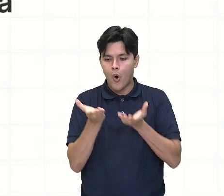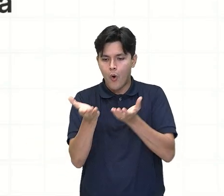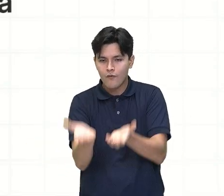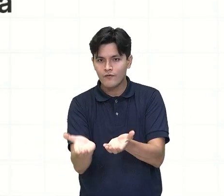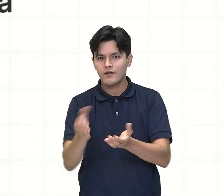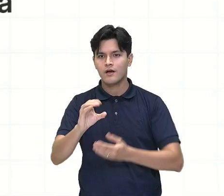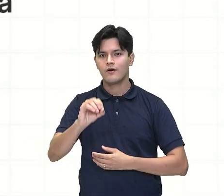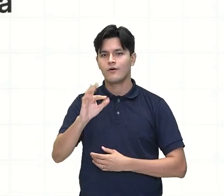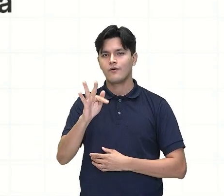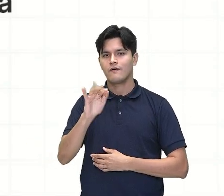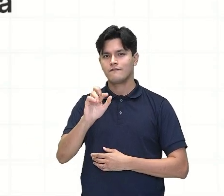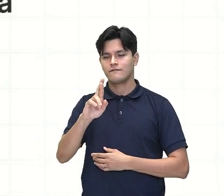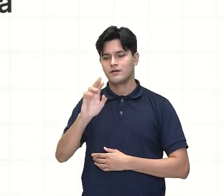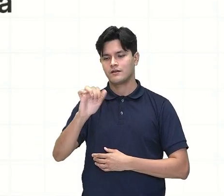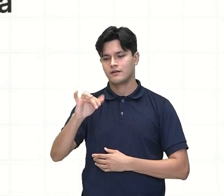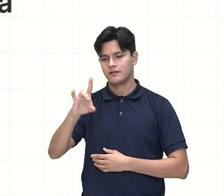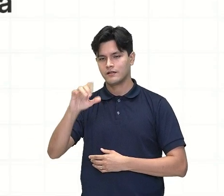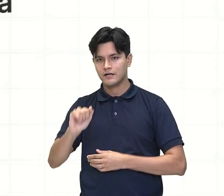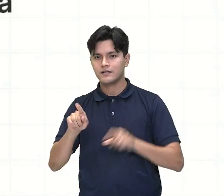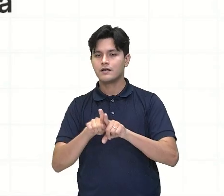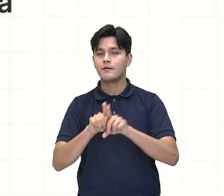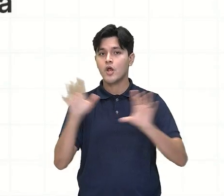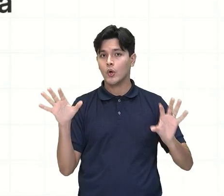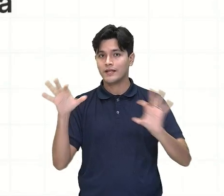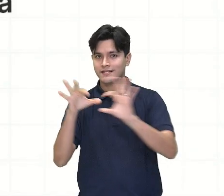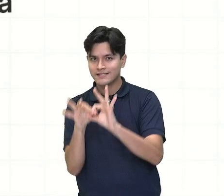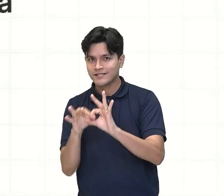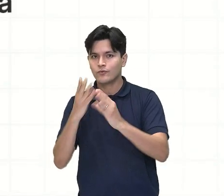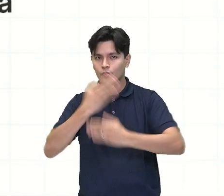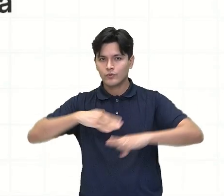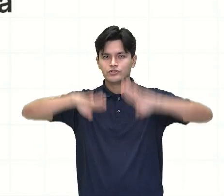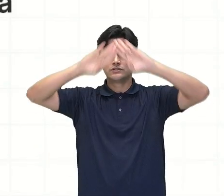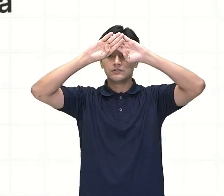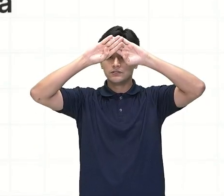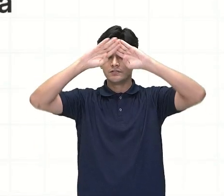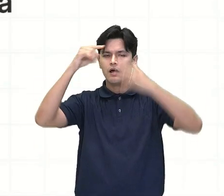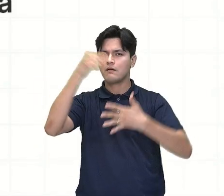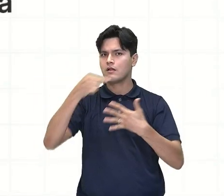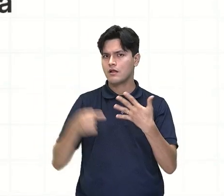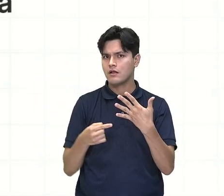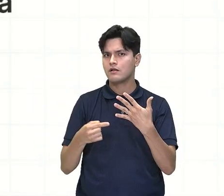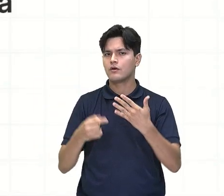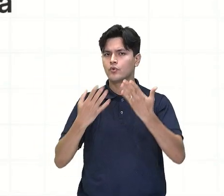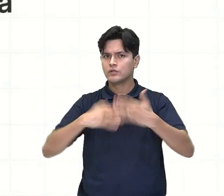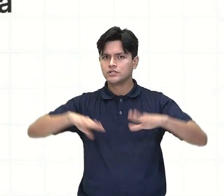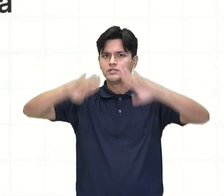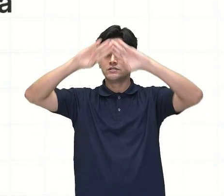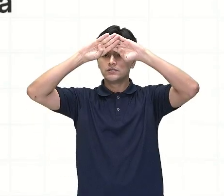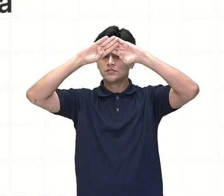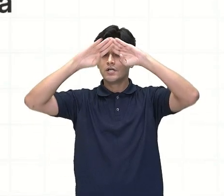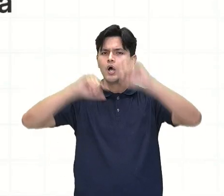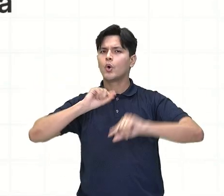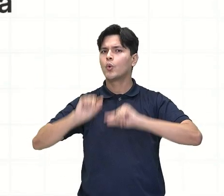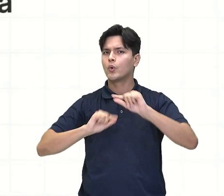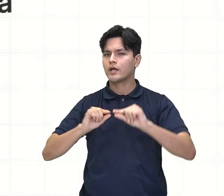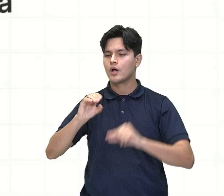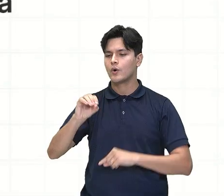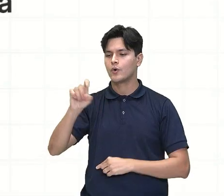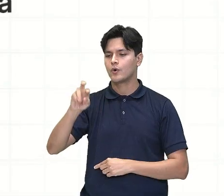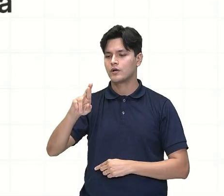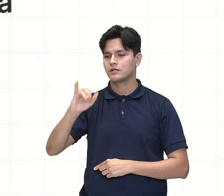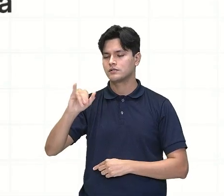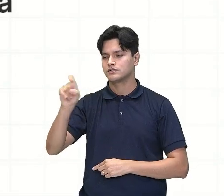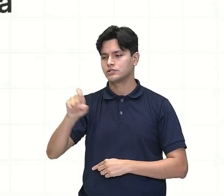não sabe, os orixás são ancestrais que foram divinizados. Tá? É muito importante nós entendermos